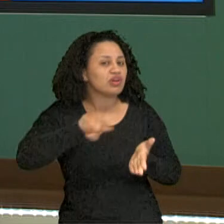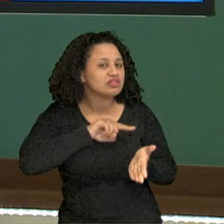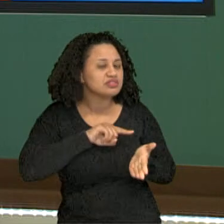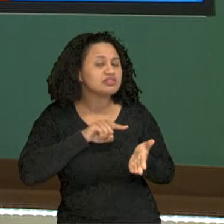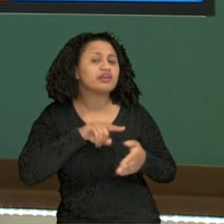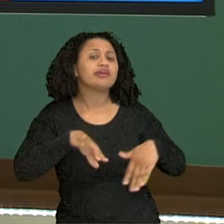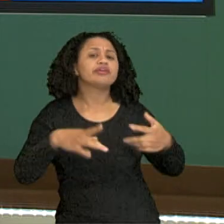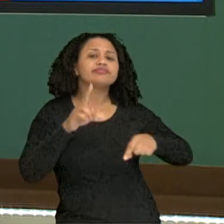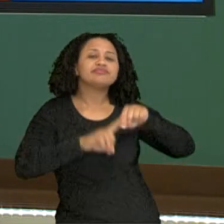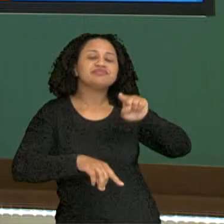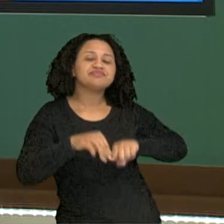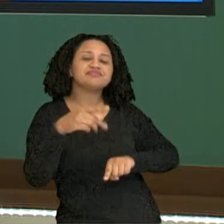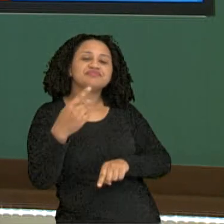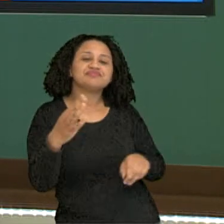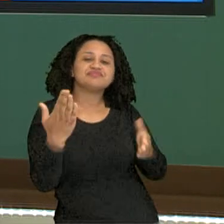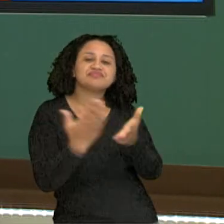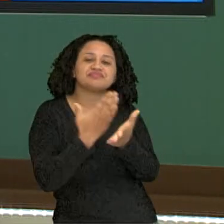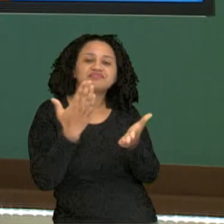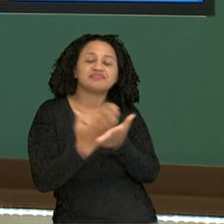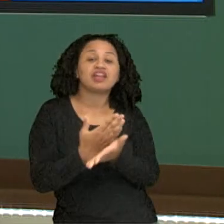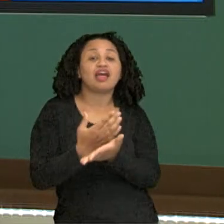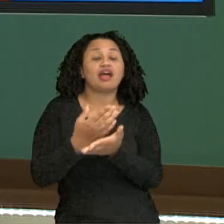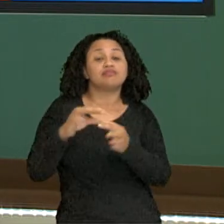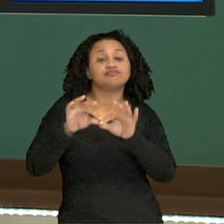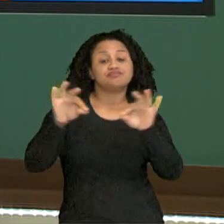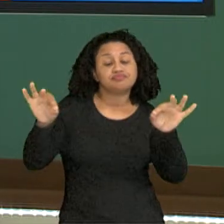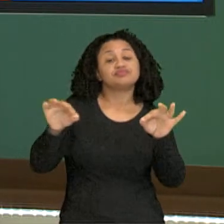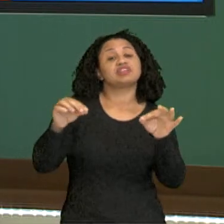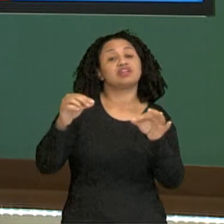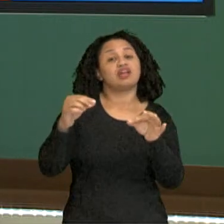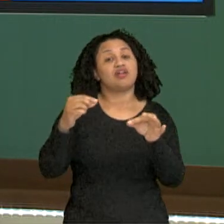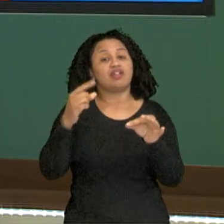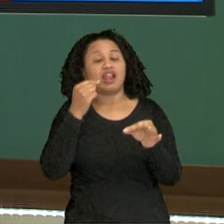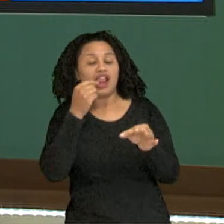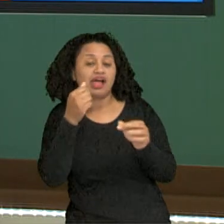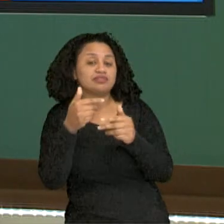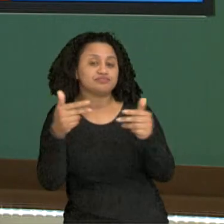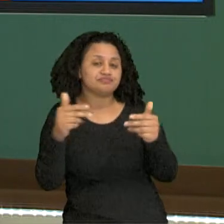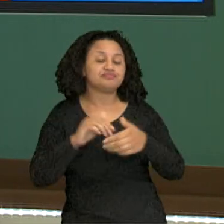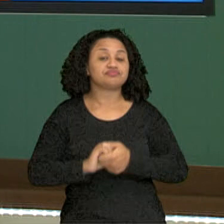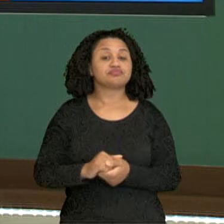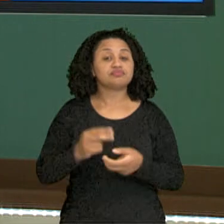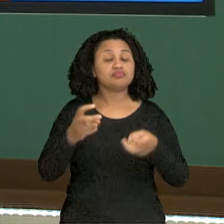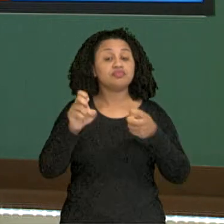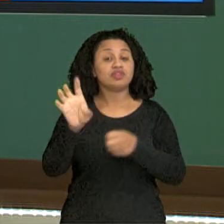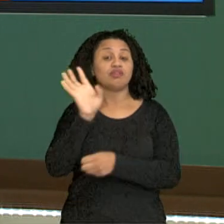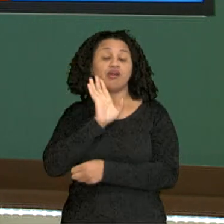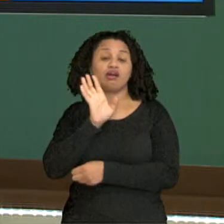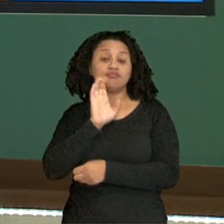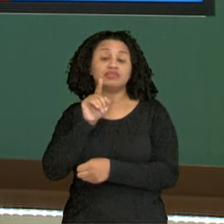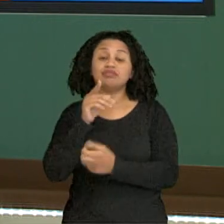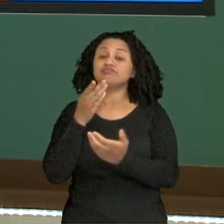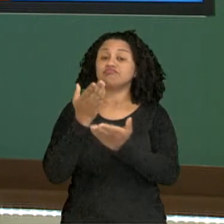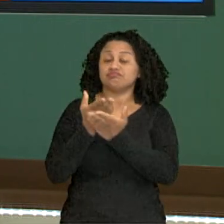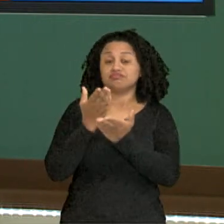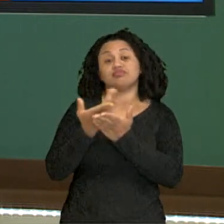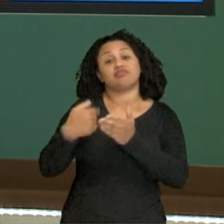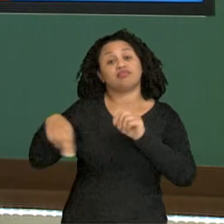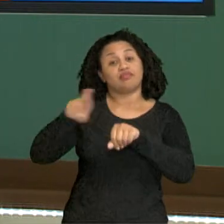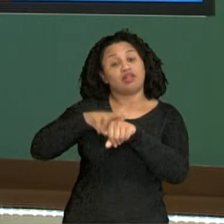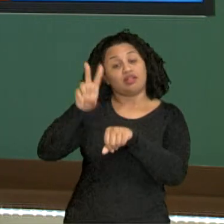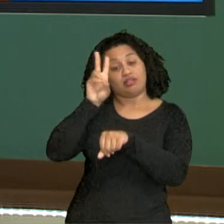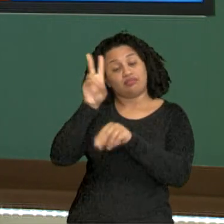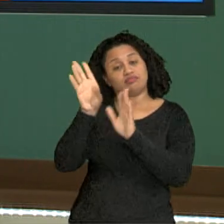o seu material? Cadê o seu caderno? Cadê o seu penal para fazer as anotações? E olha que legal, como essa aula é uma retomada de